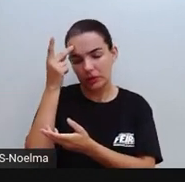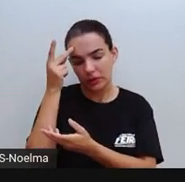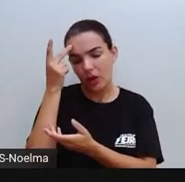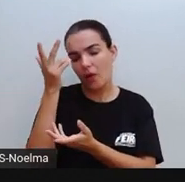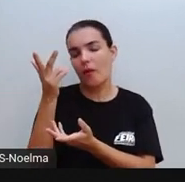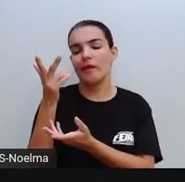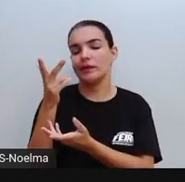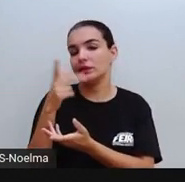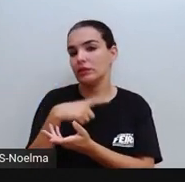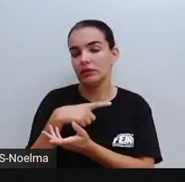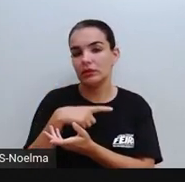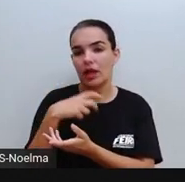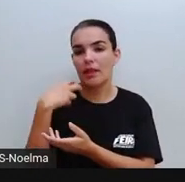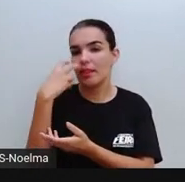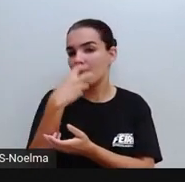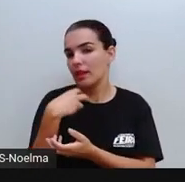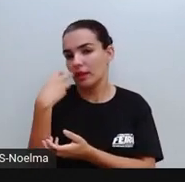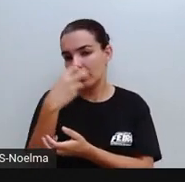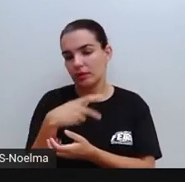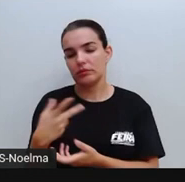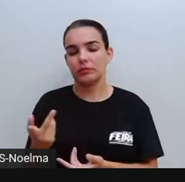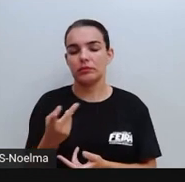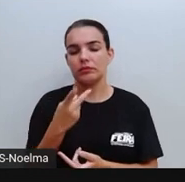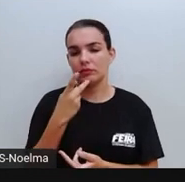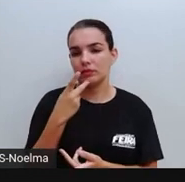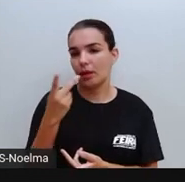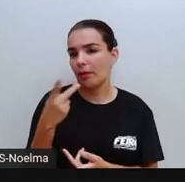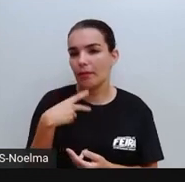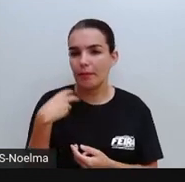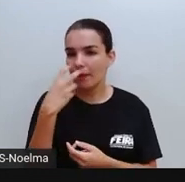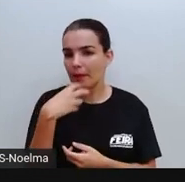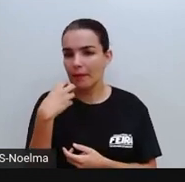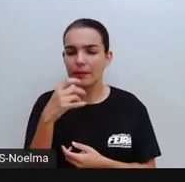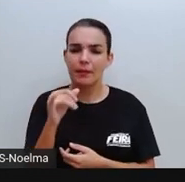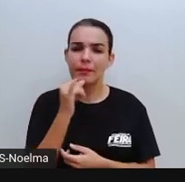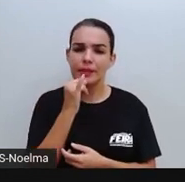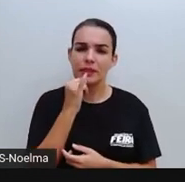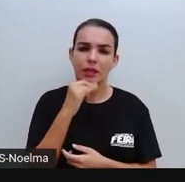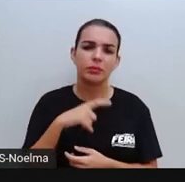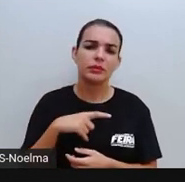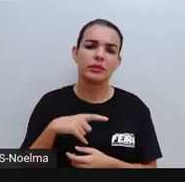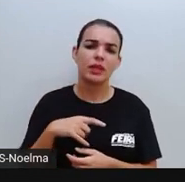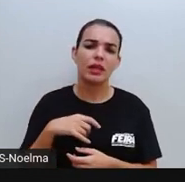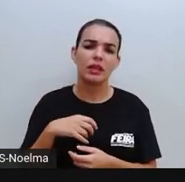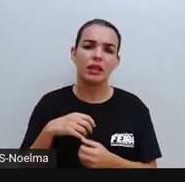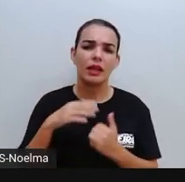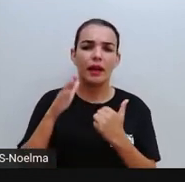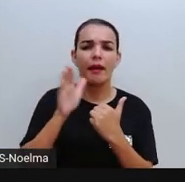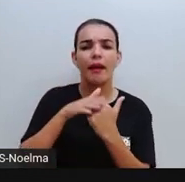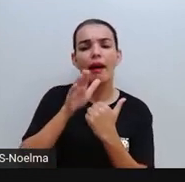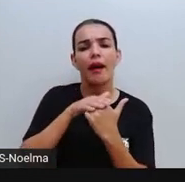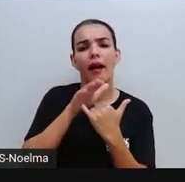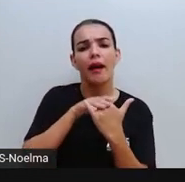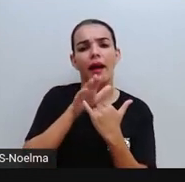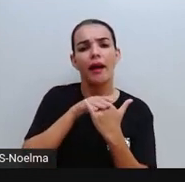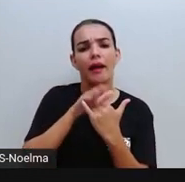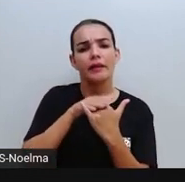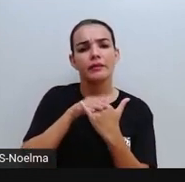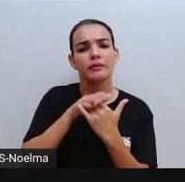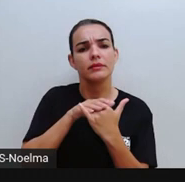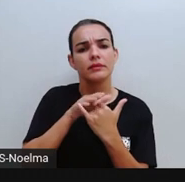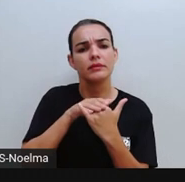que a gente chama que usa mesmo as gírias por exemplo nós temos canais inclusive no YouTube